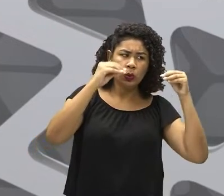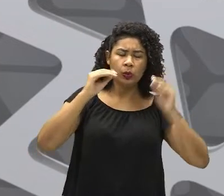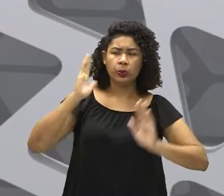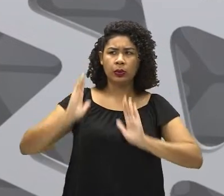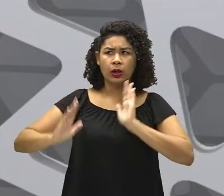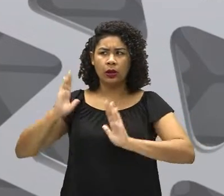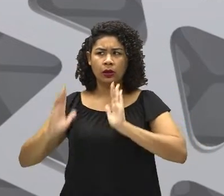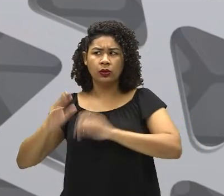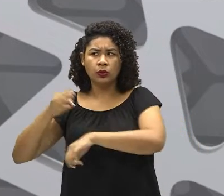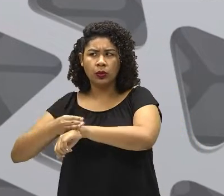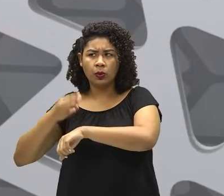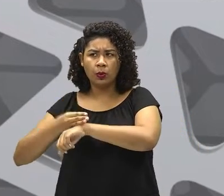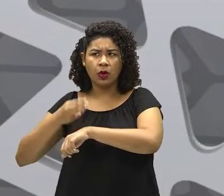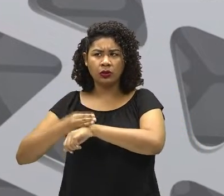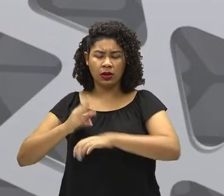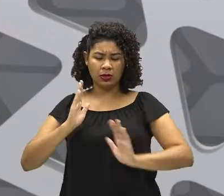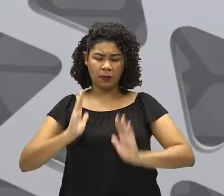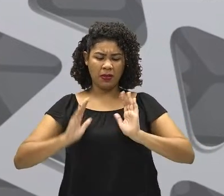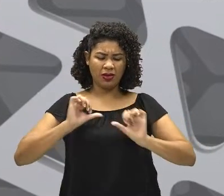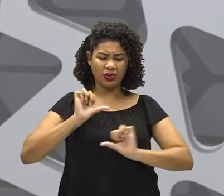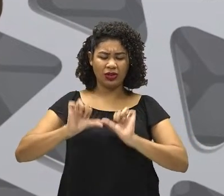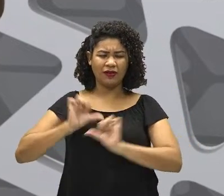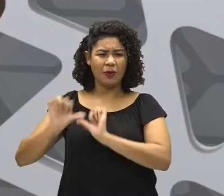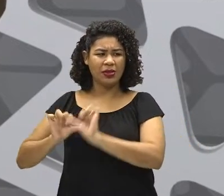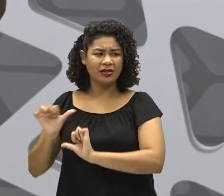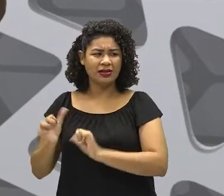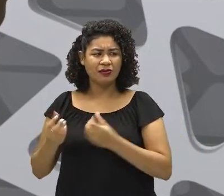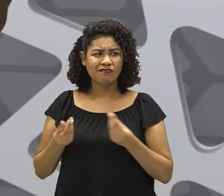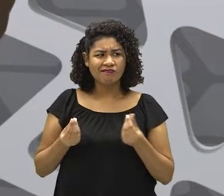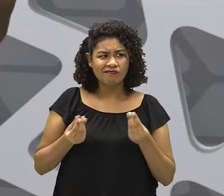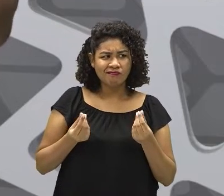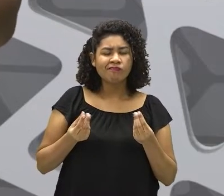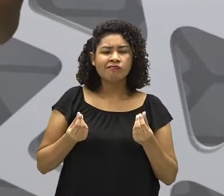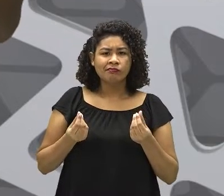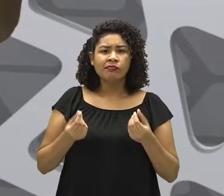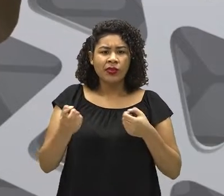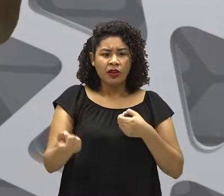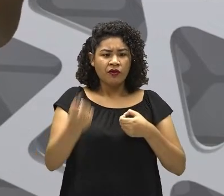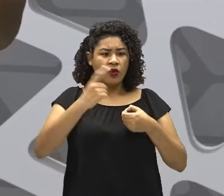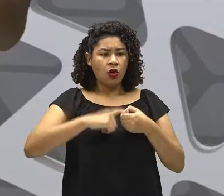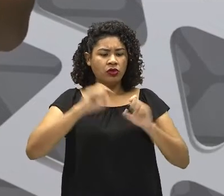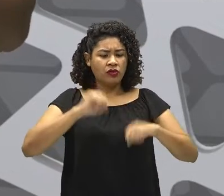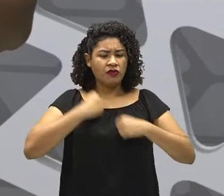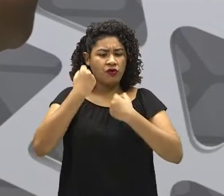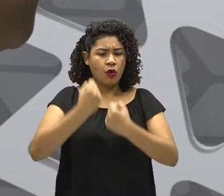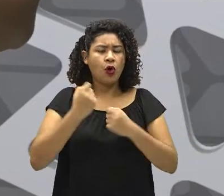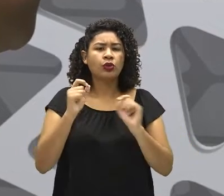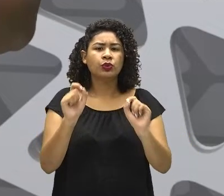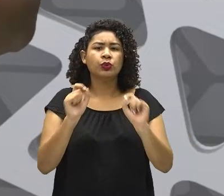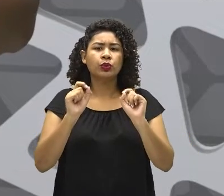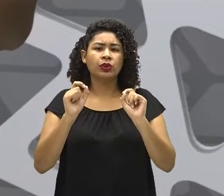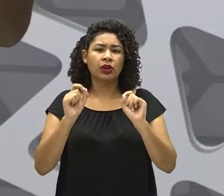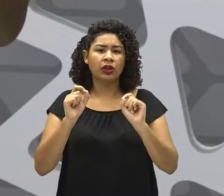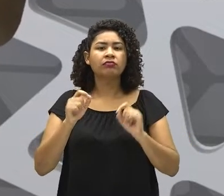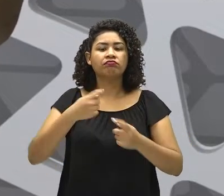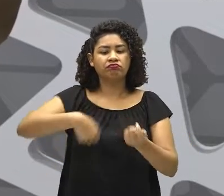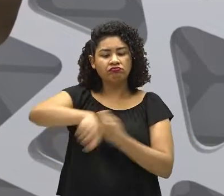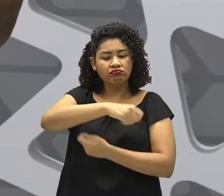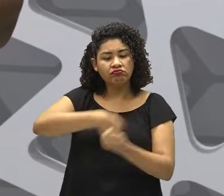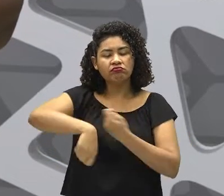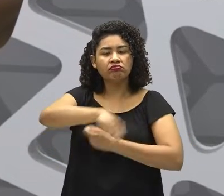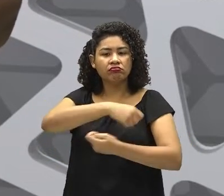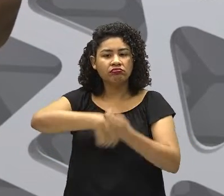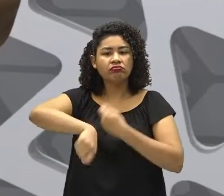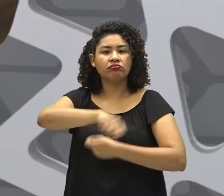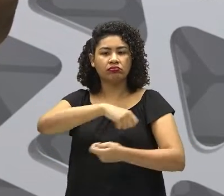para outro, e, claro, a volta, o fortalecimento do comércio, o revigoramento